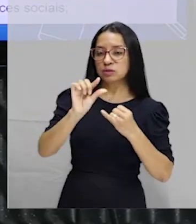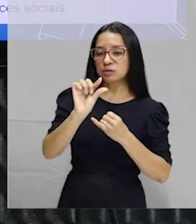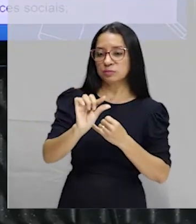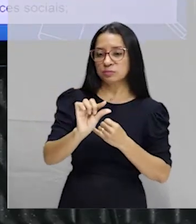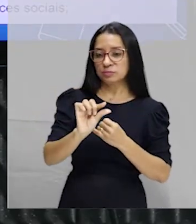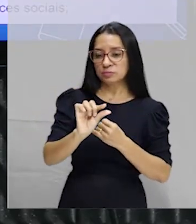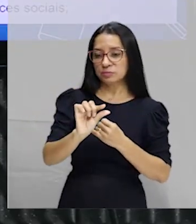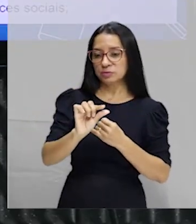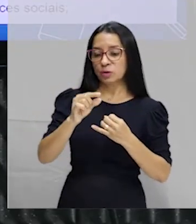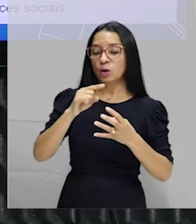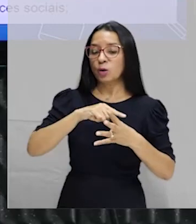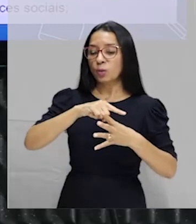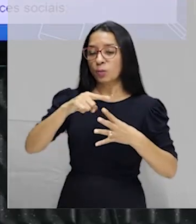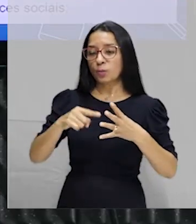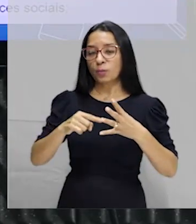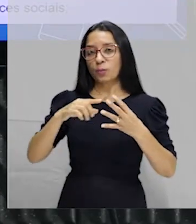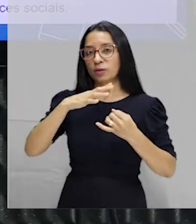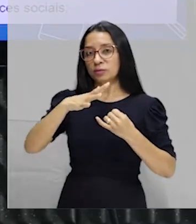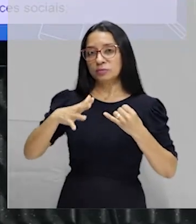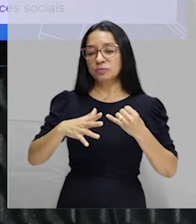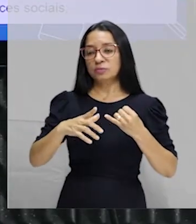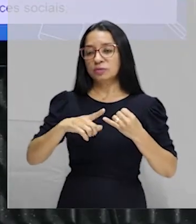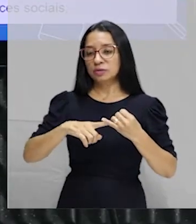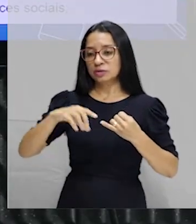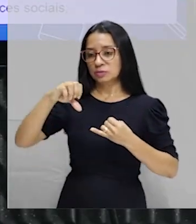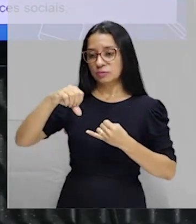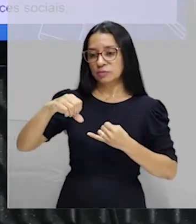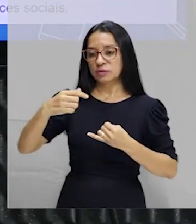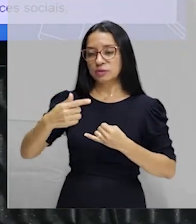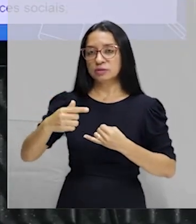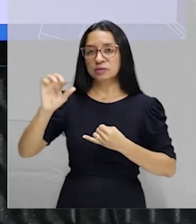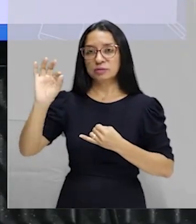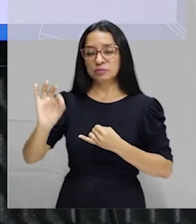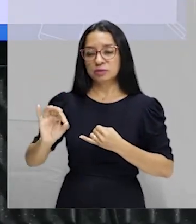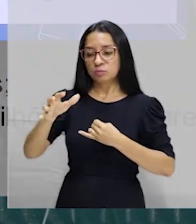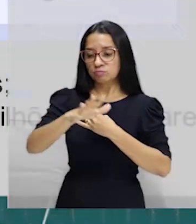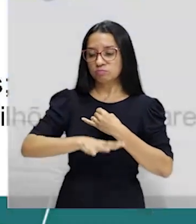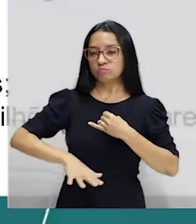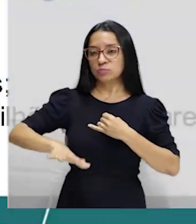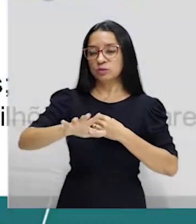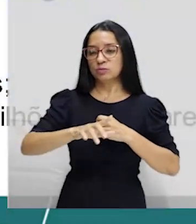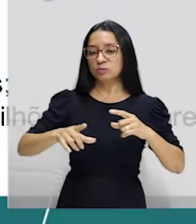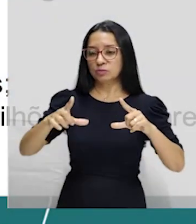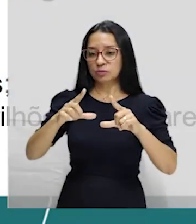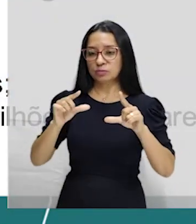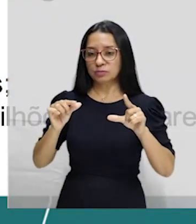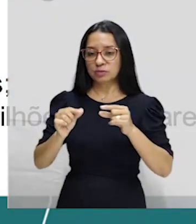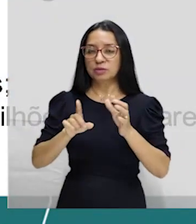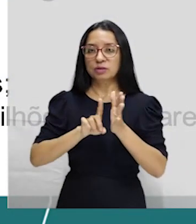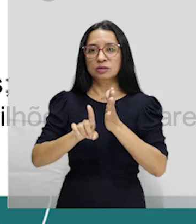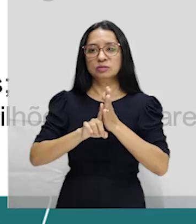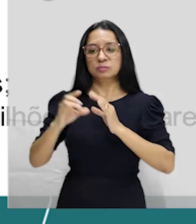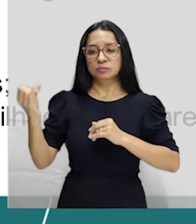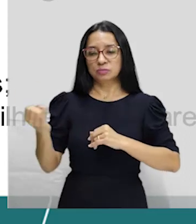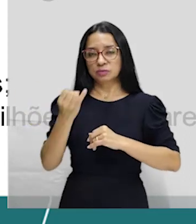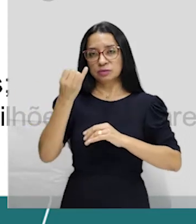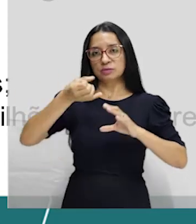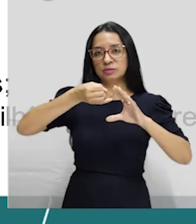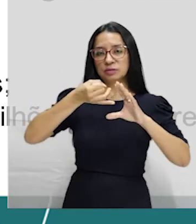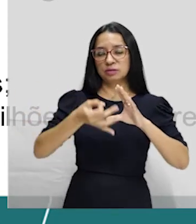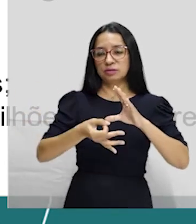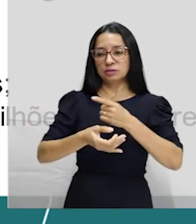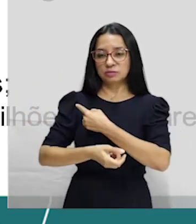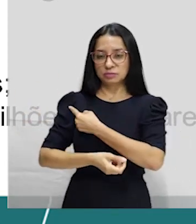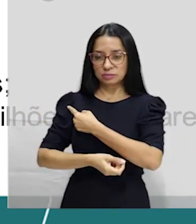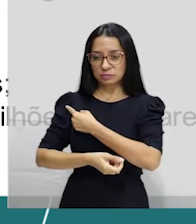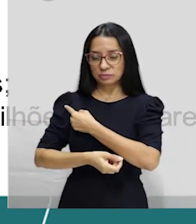vão corresponder aí por 97% do território japonês. Mas uma questão muito importante te mostrando, galera, por essas características, o